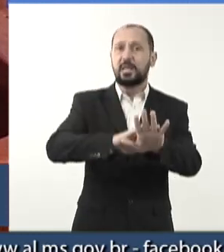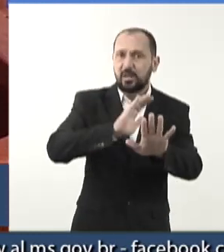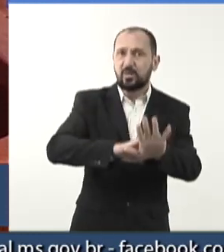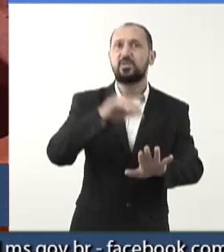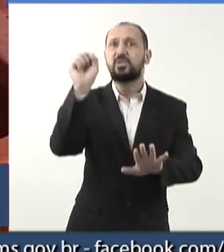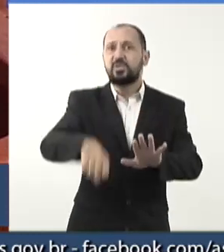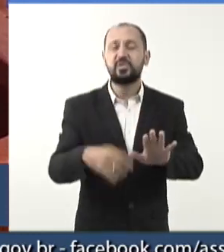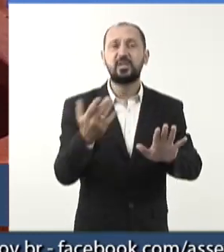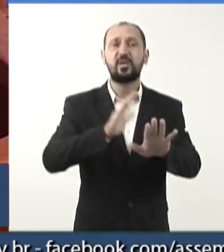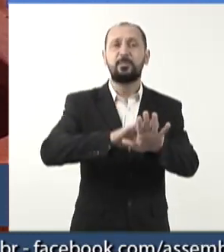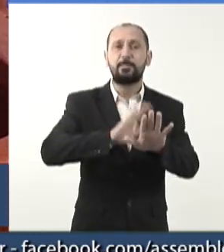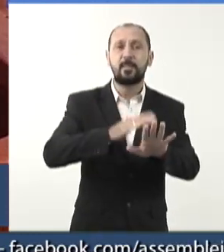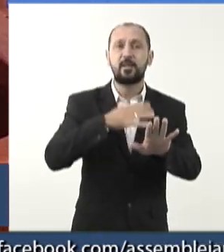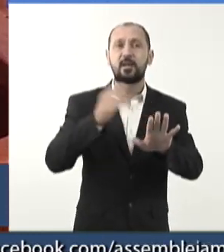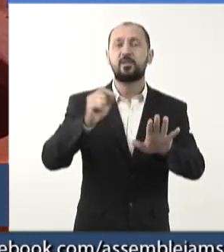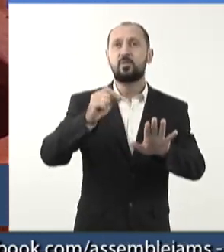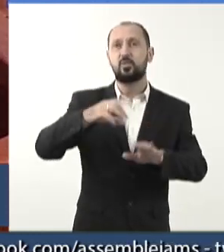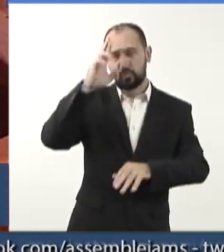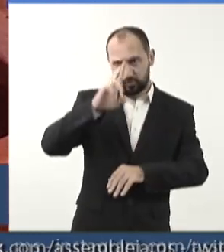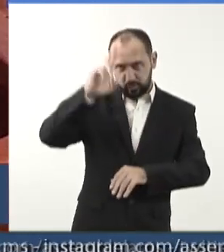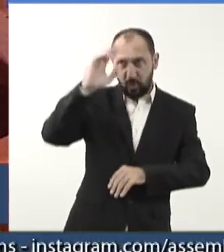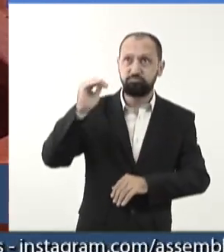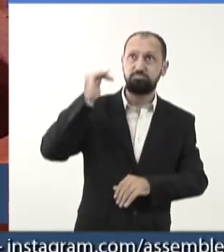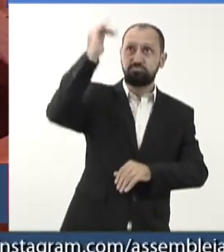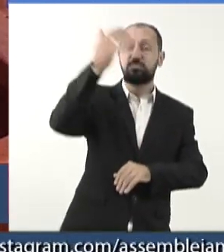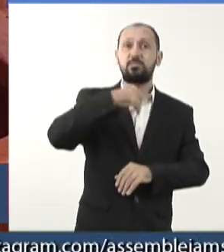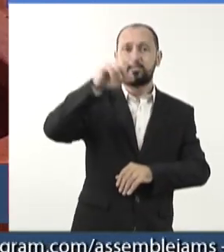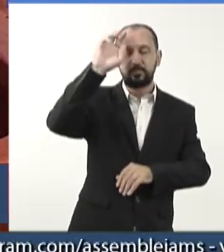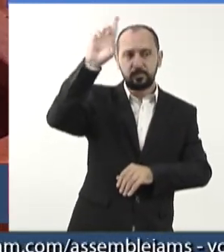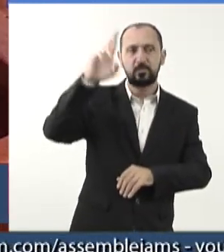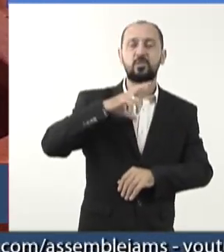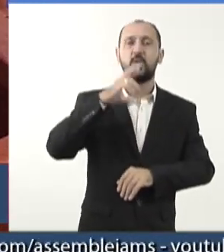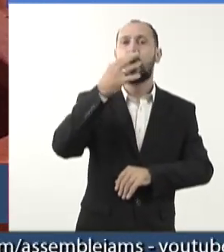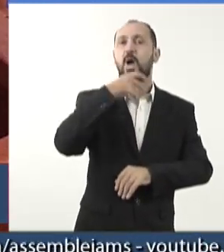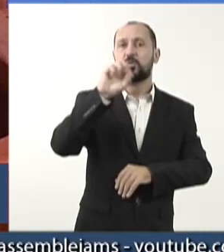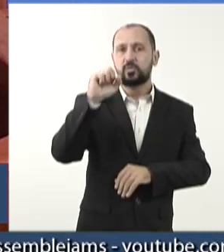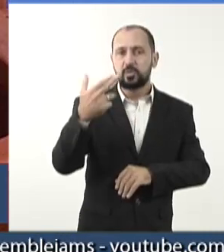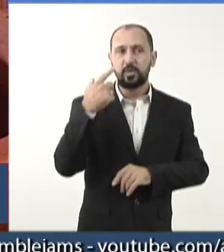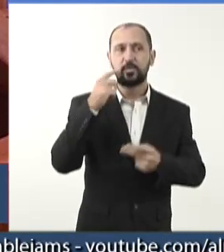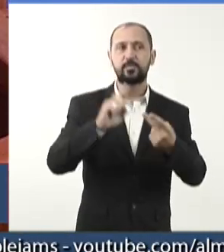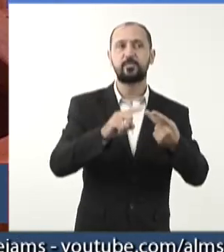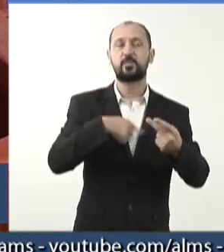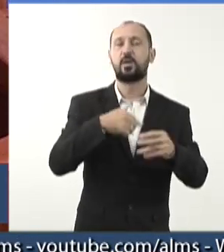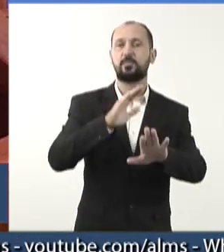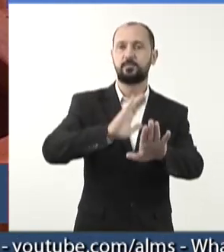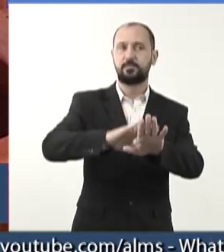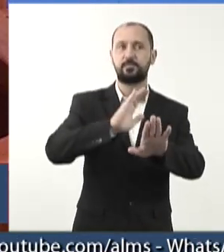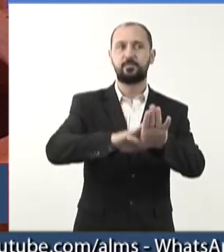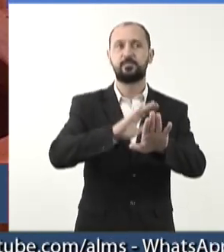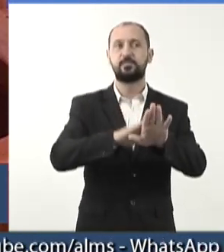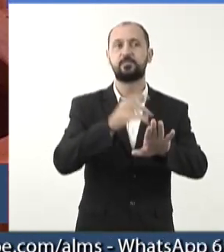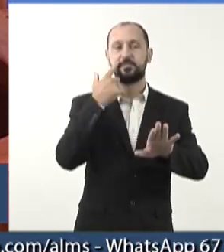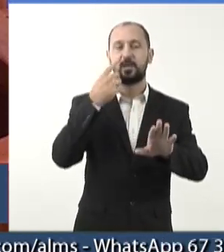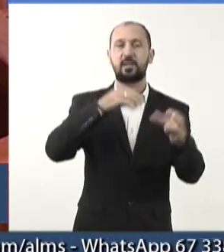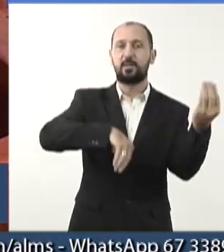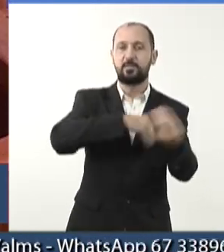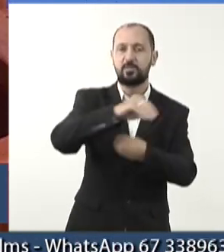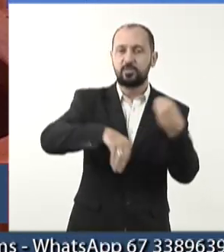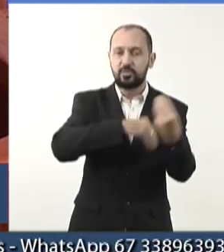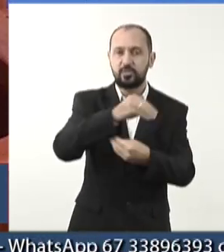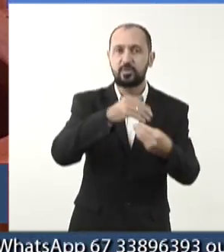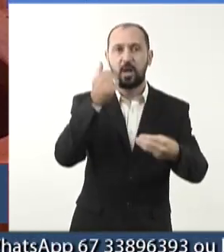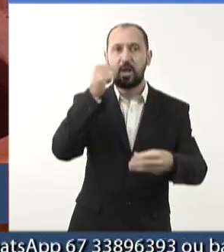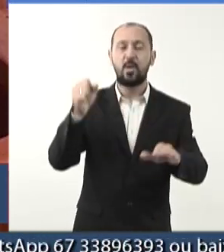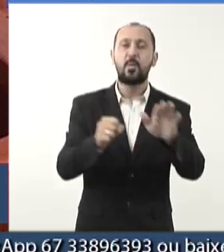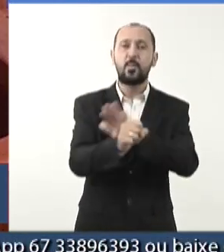ideologia. É a ideologia do patriarcado, é a ideologia do machismo, é a ideologia da misoginia, que